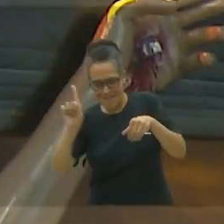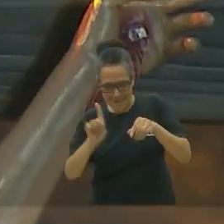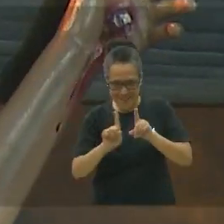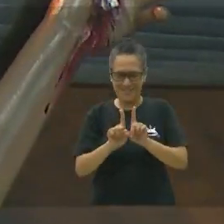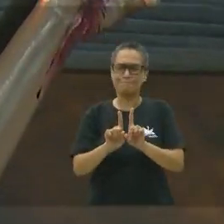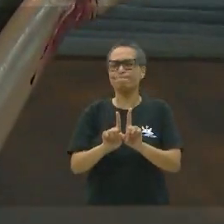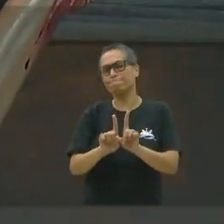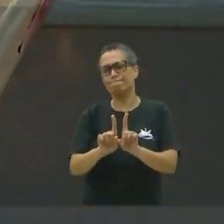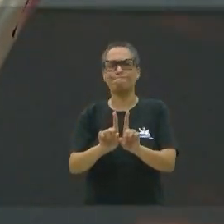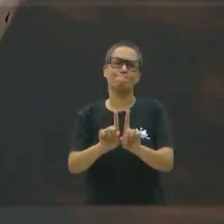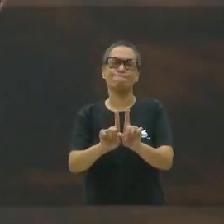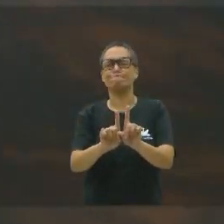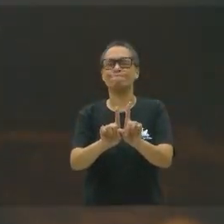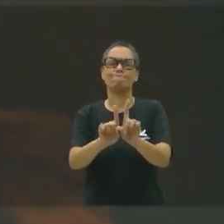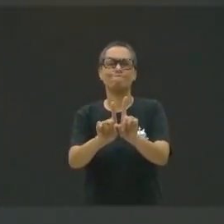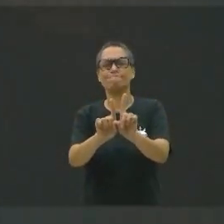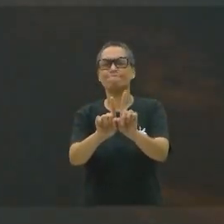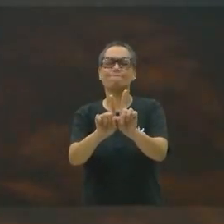estás.